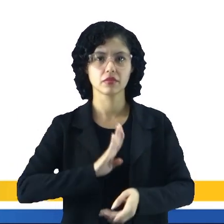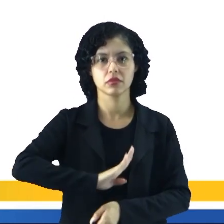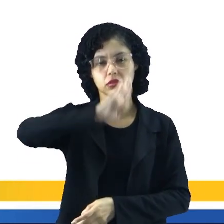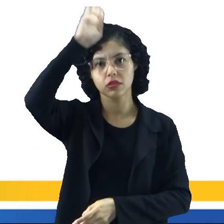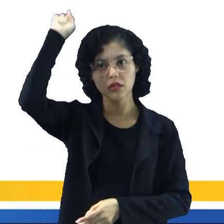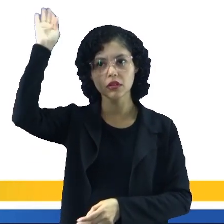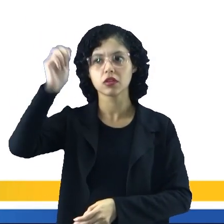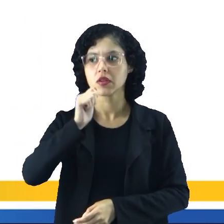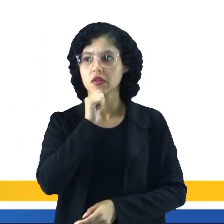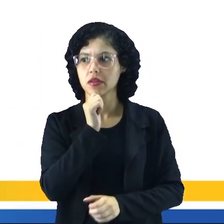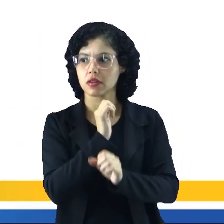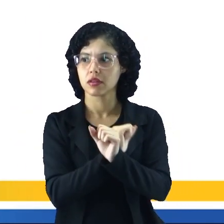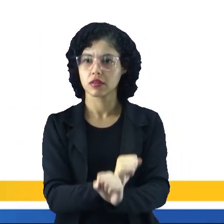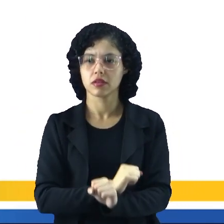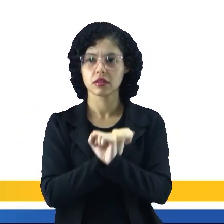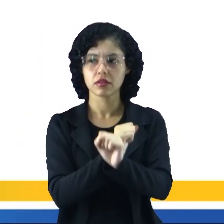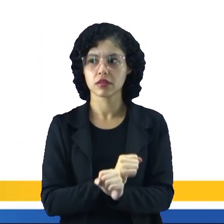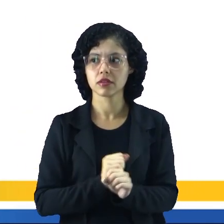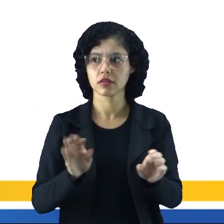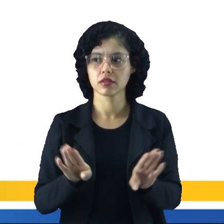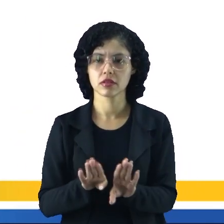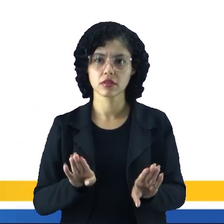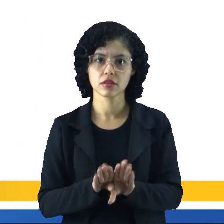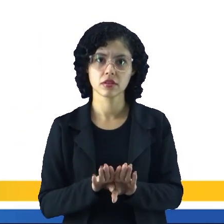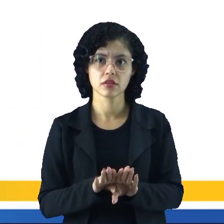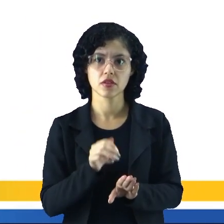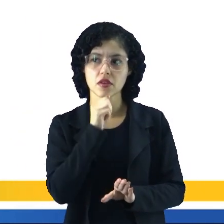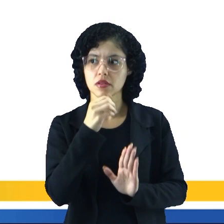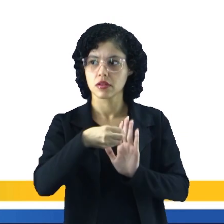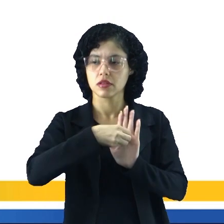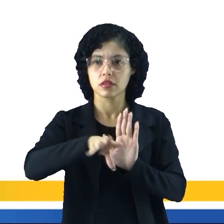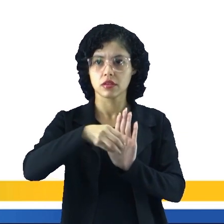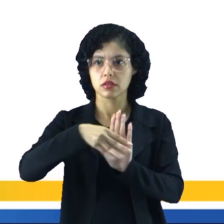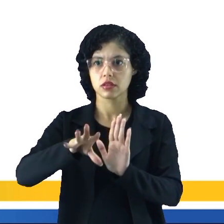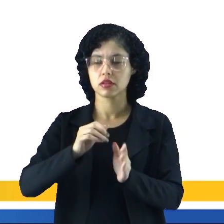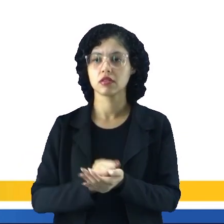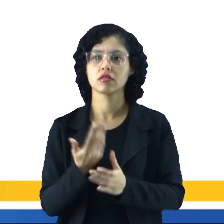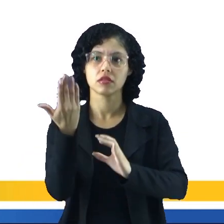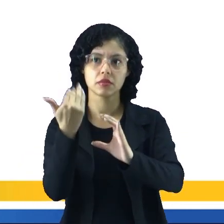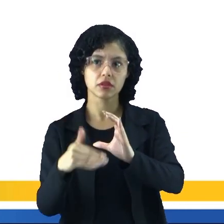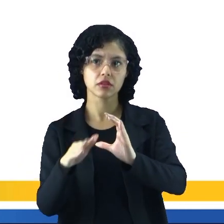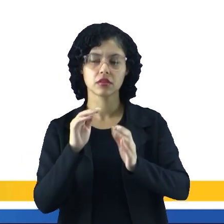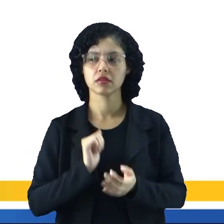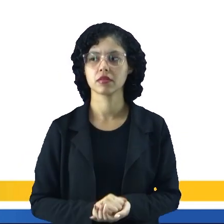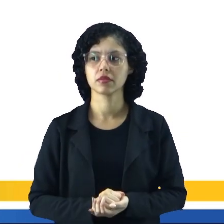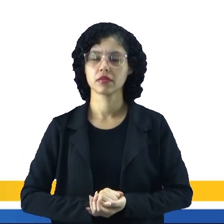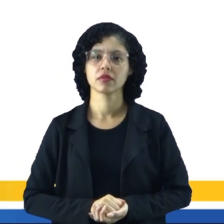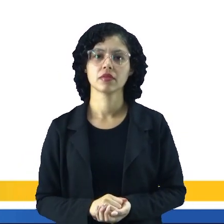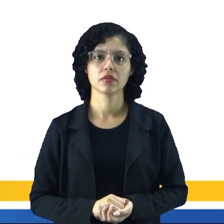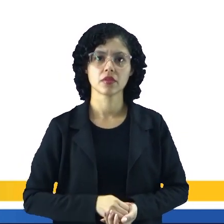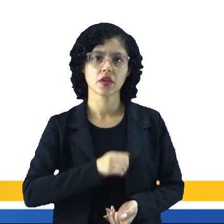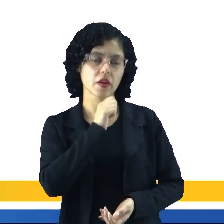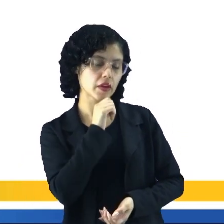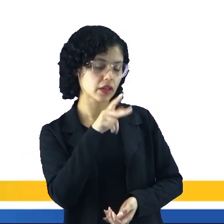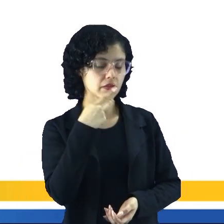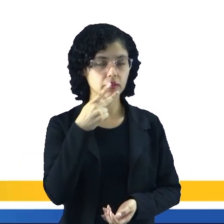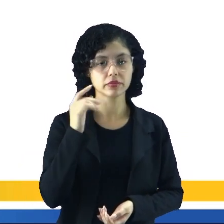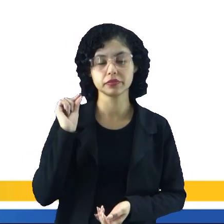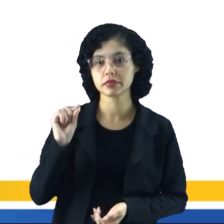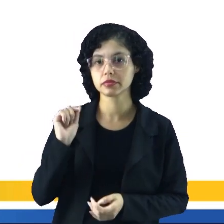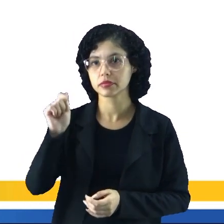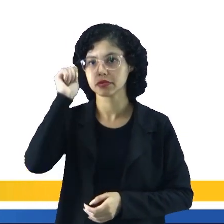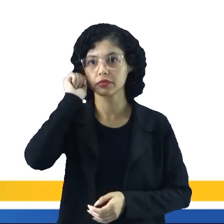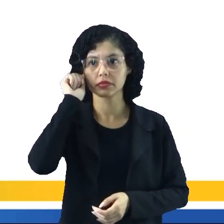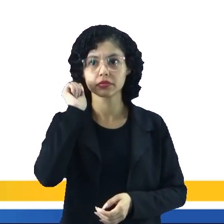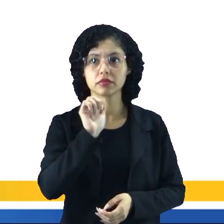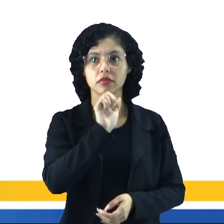tinham quem né tinham escravos e escribas que transmitiam suas mensagens disse né o